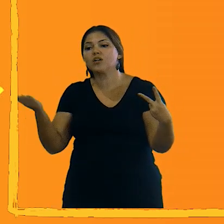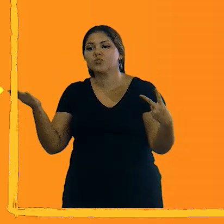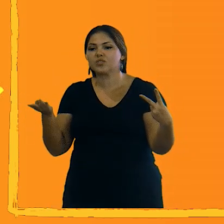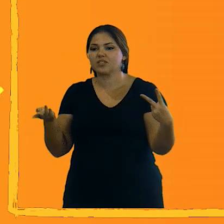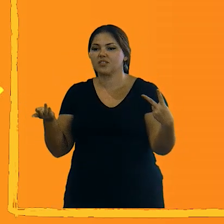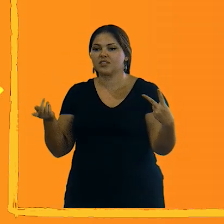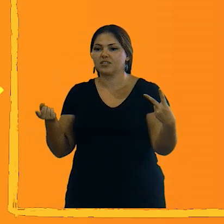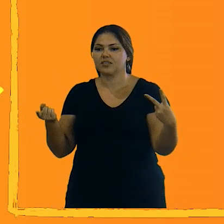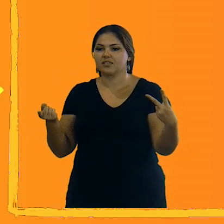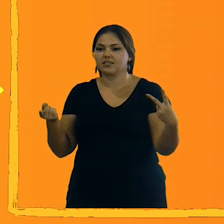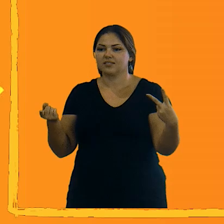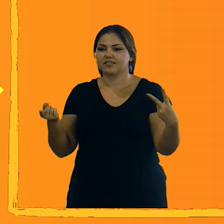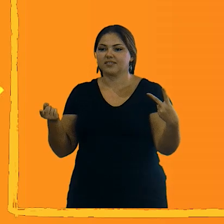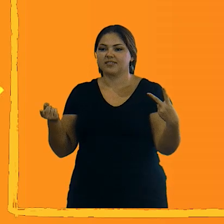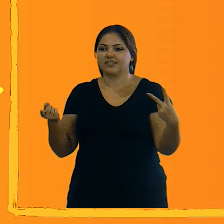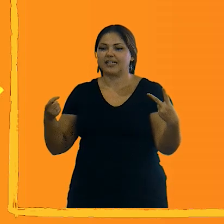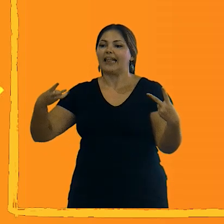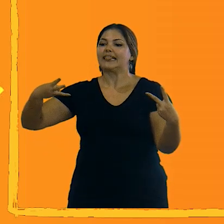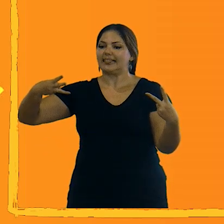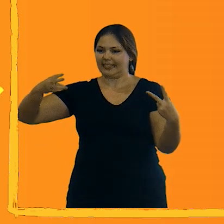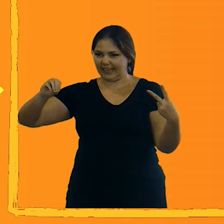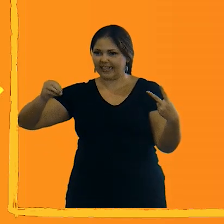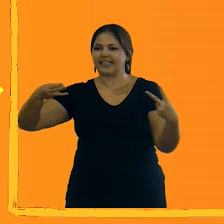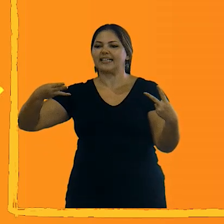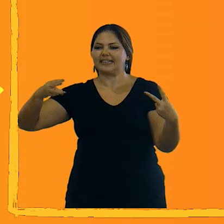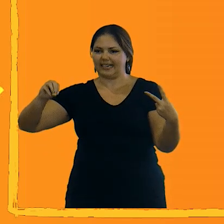gente 30 dias